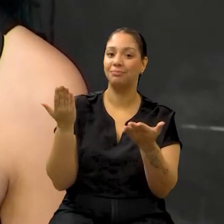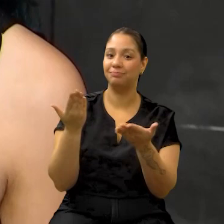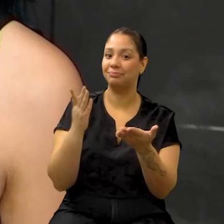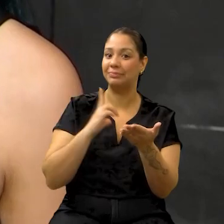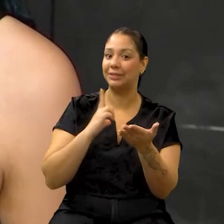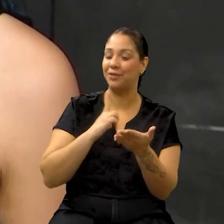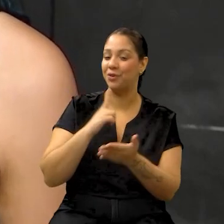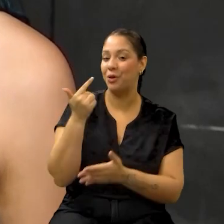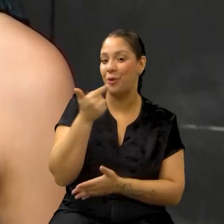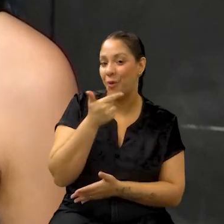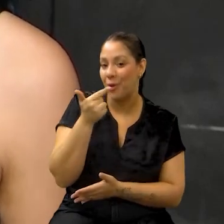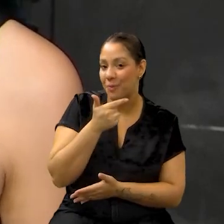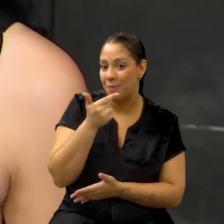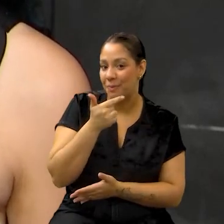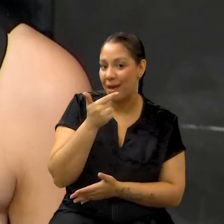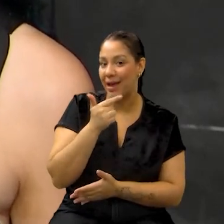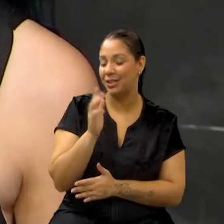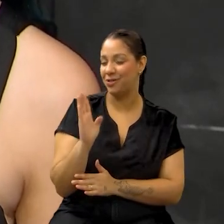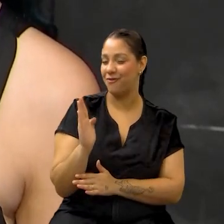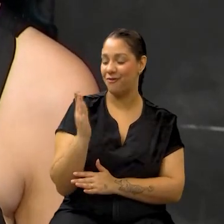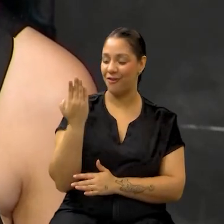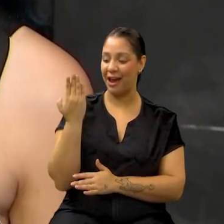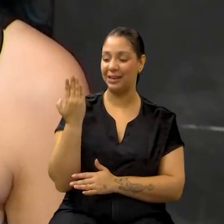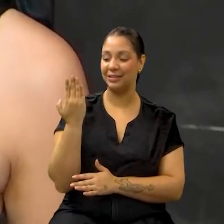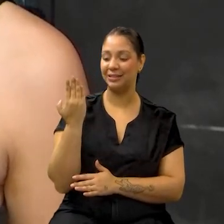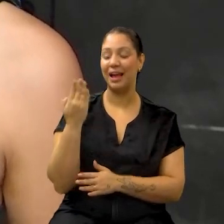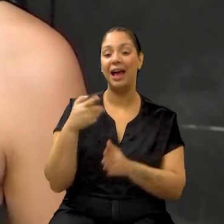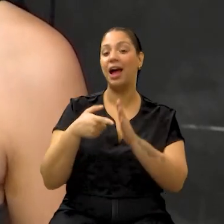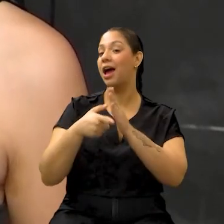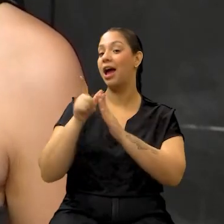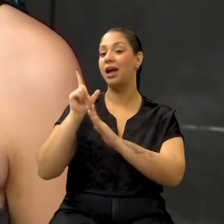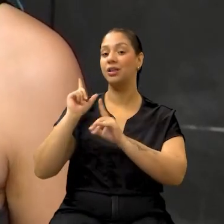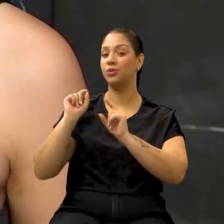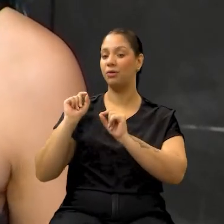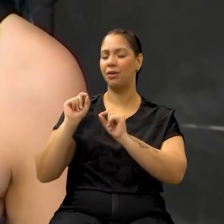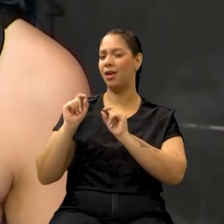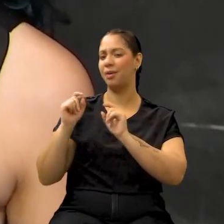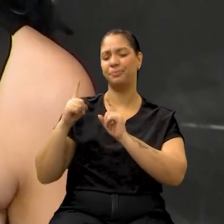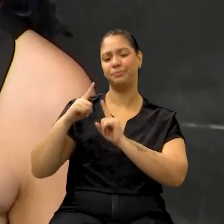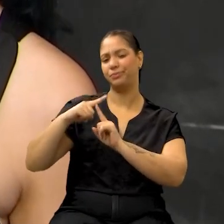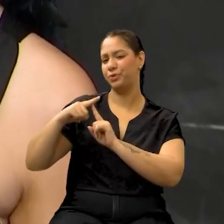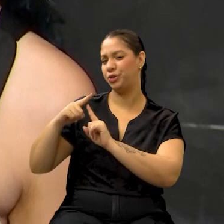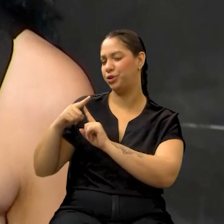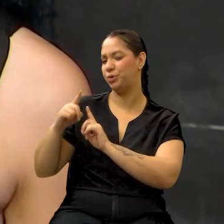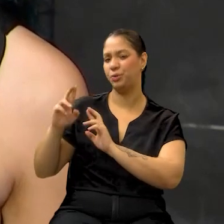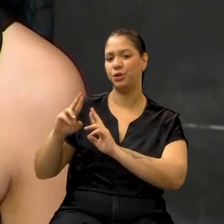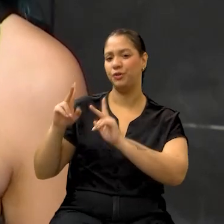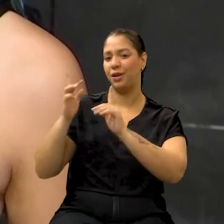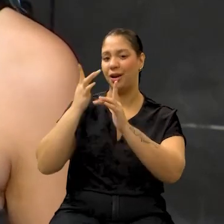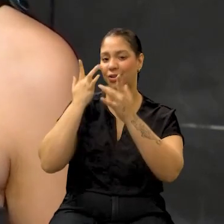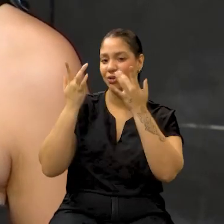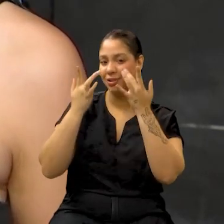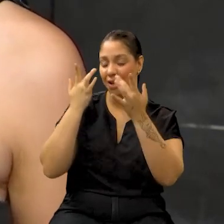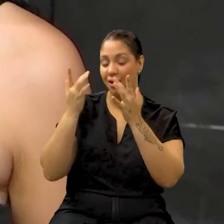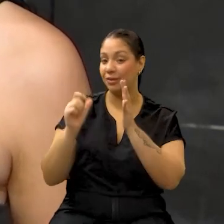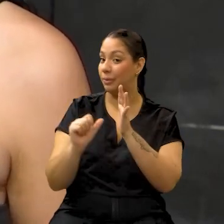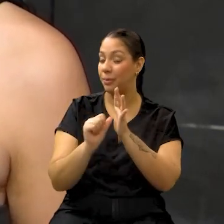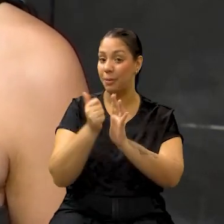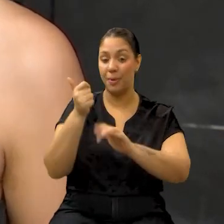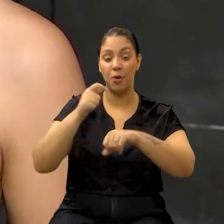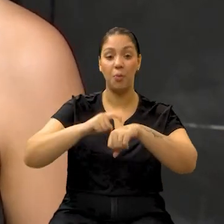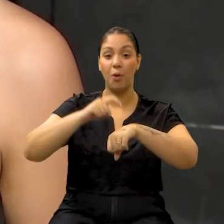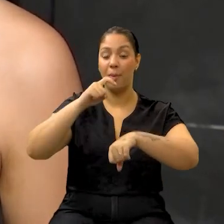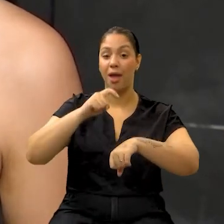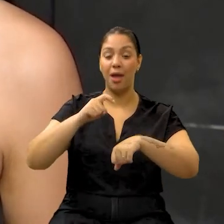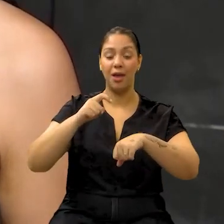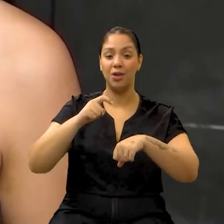encarou a comédia, a farsa. Antes, ele fazia um outro tipo de teatro. E a